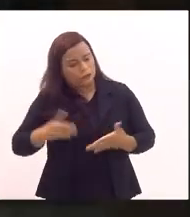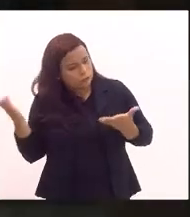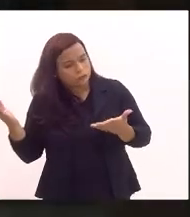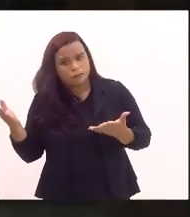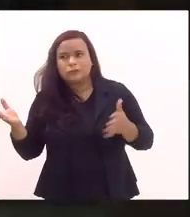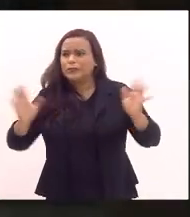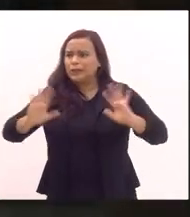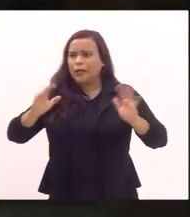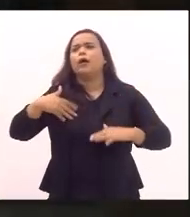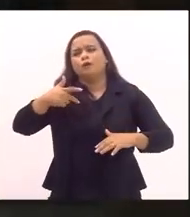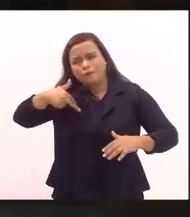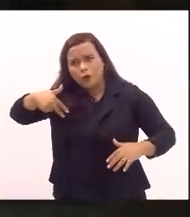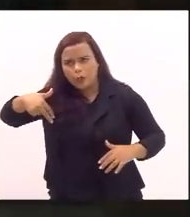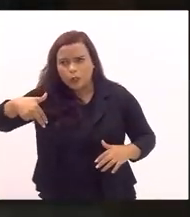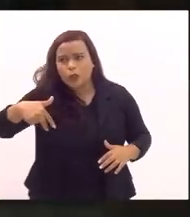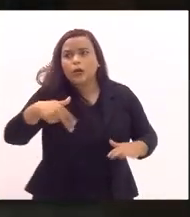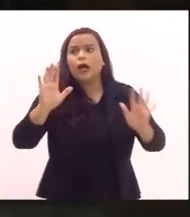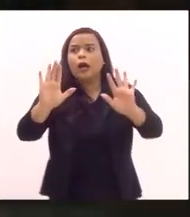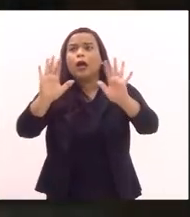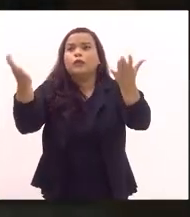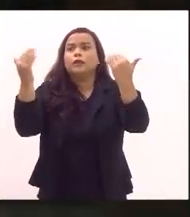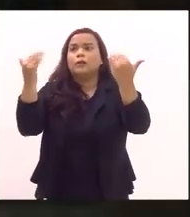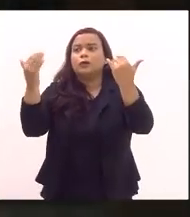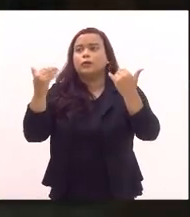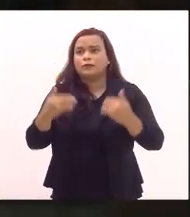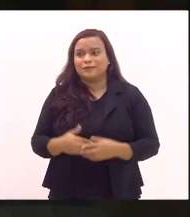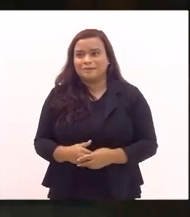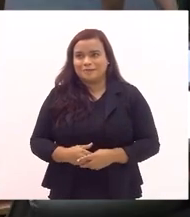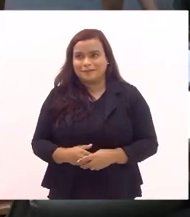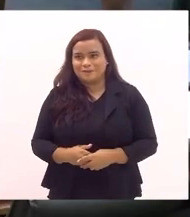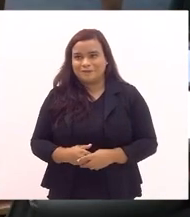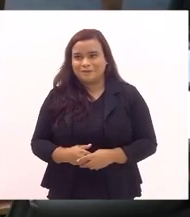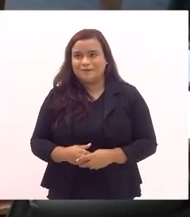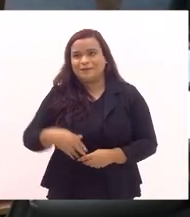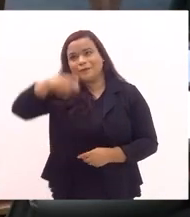direito por favor a